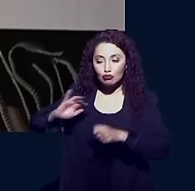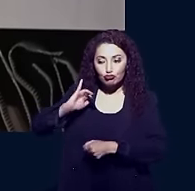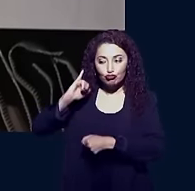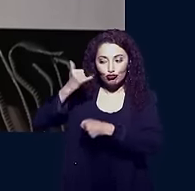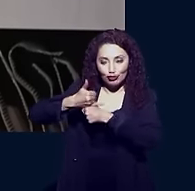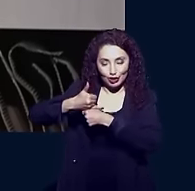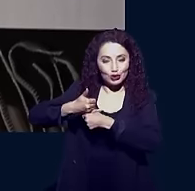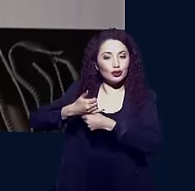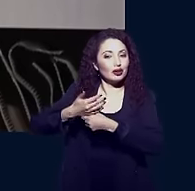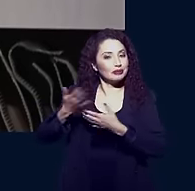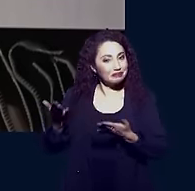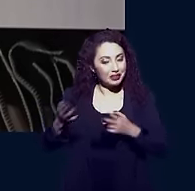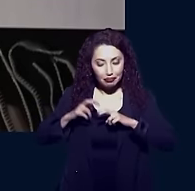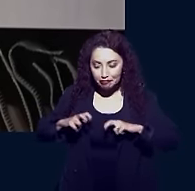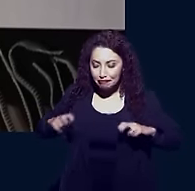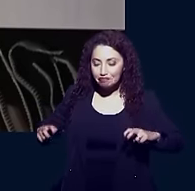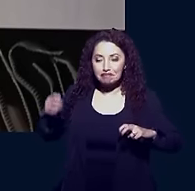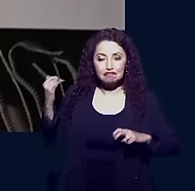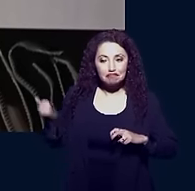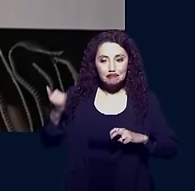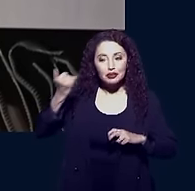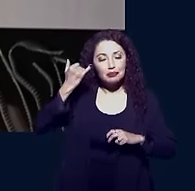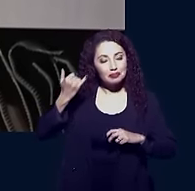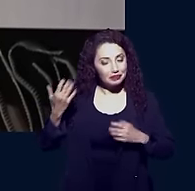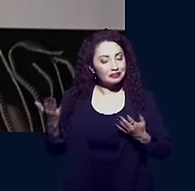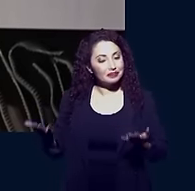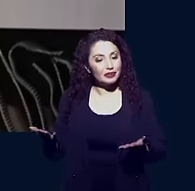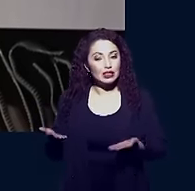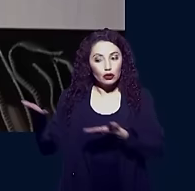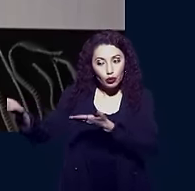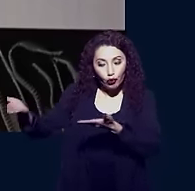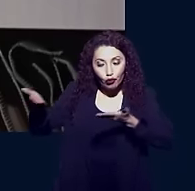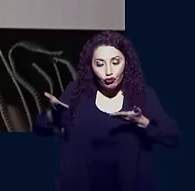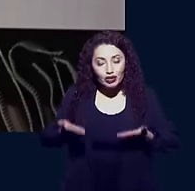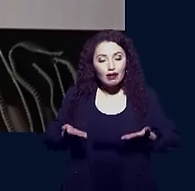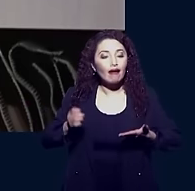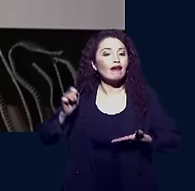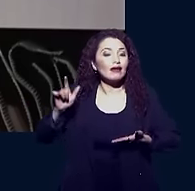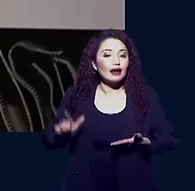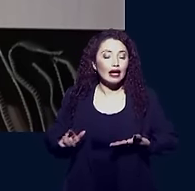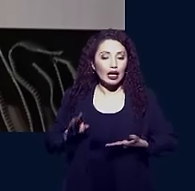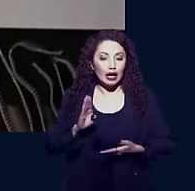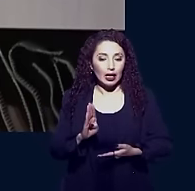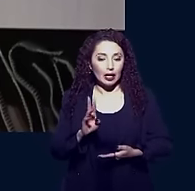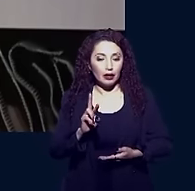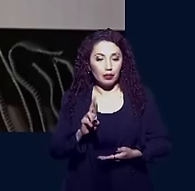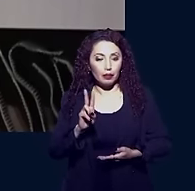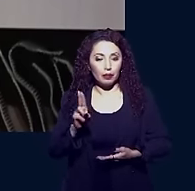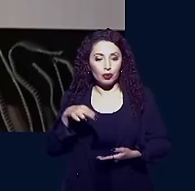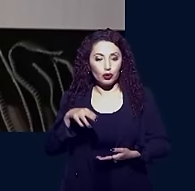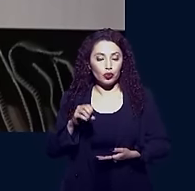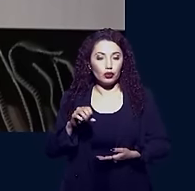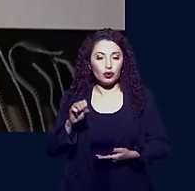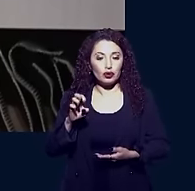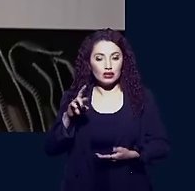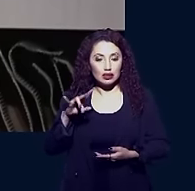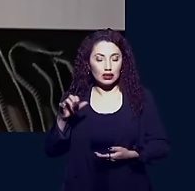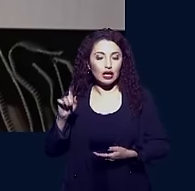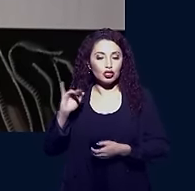importante para completar esse evento e gostaria de convidar ao palco Bruno Serra portf Man